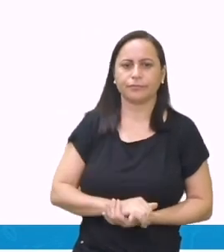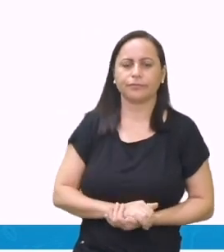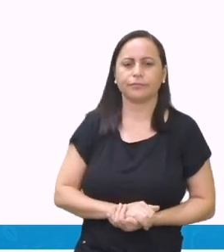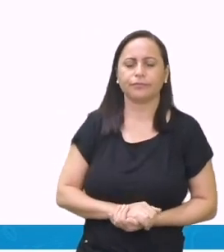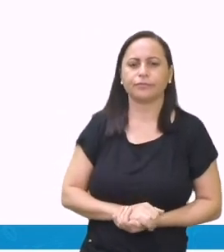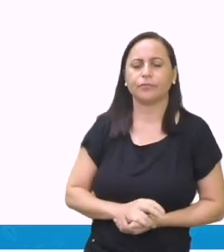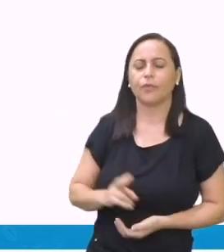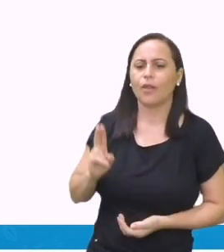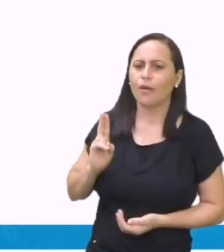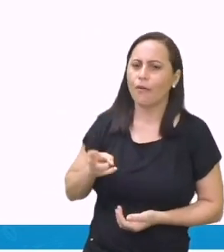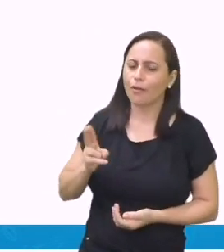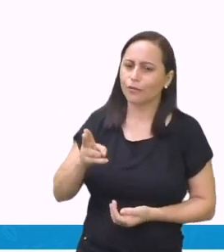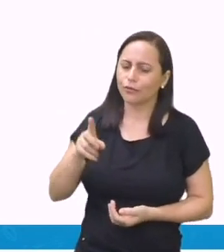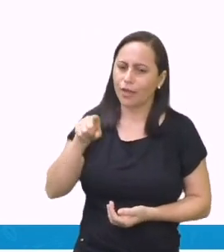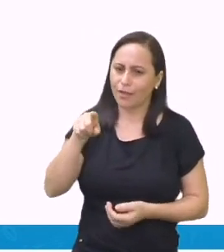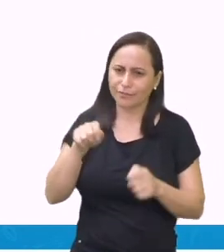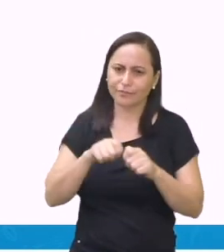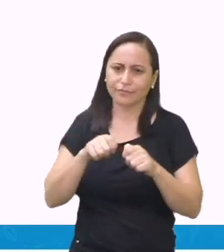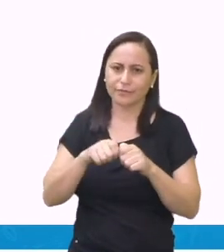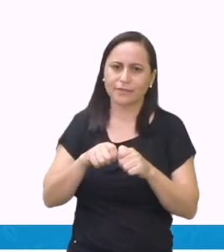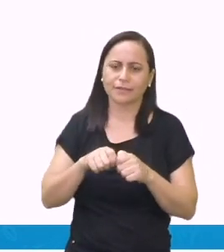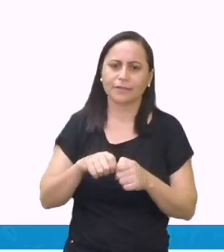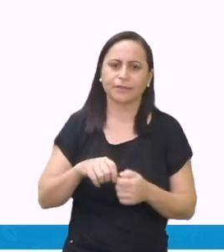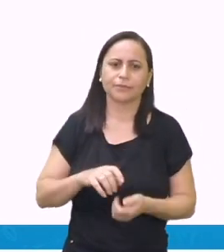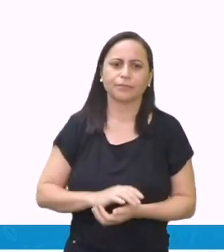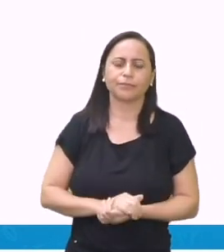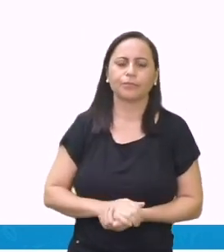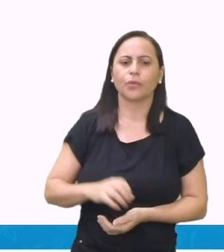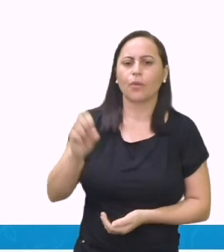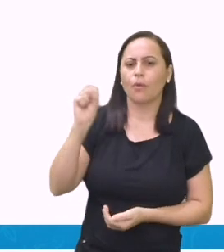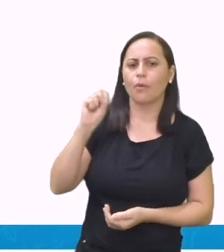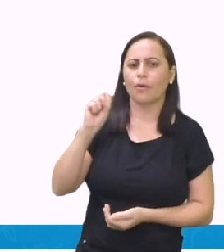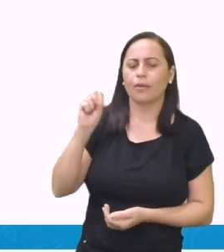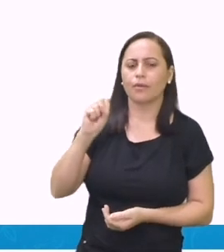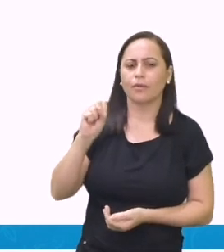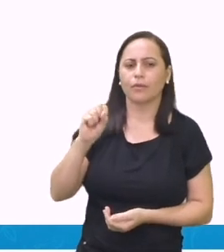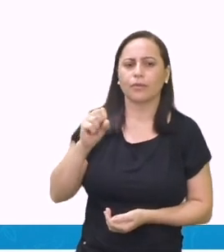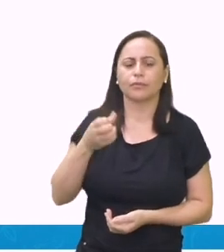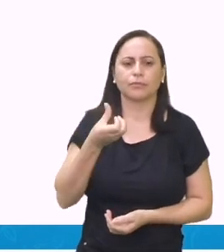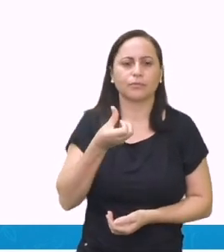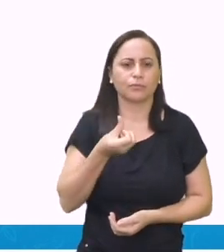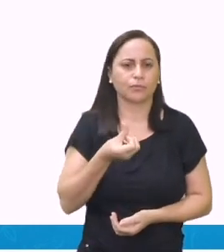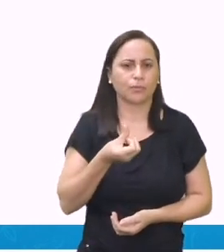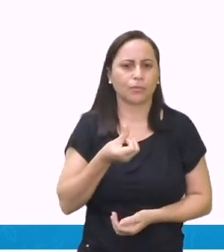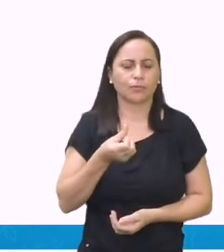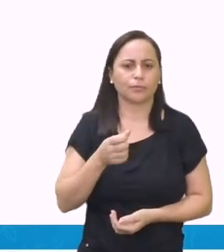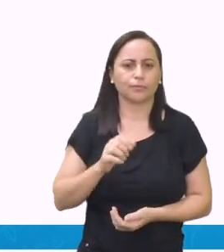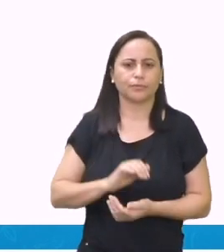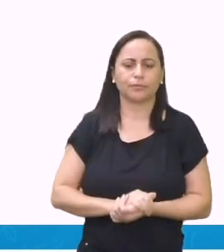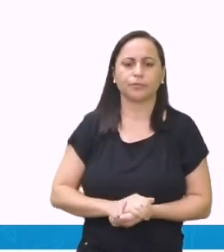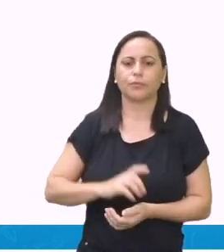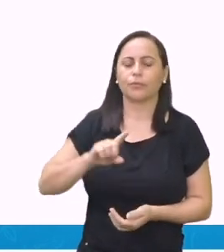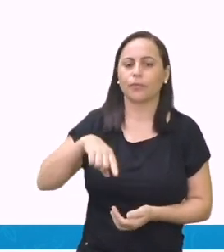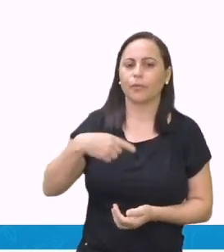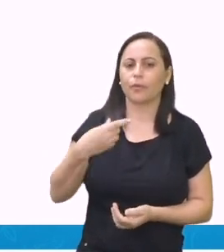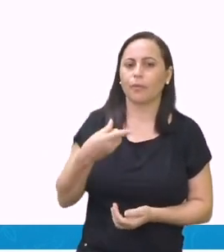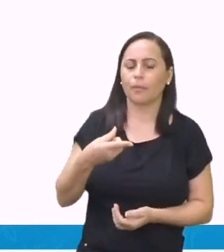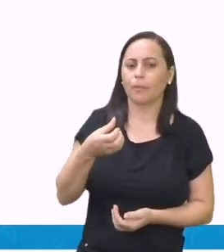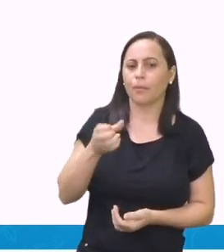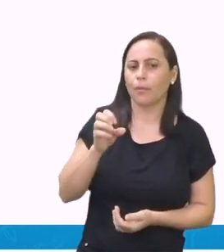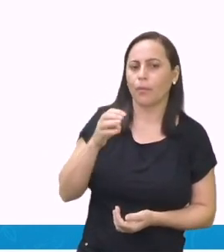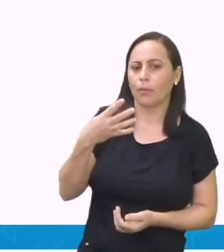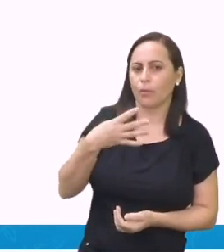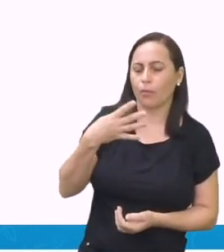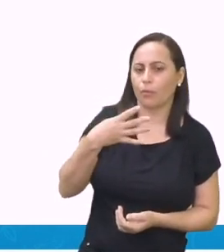16º. E assim vocês vão fazendo. Depois do 8º, o 9º. Depois do 4º,